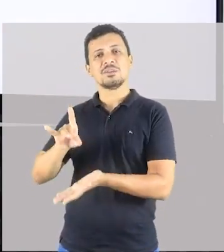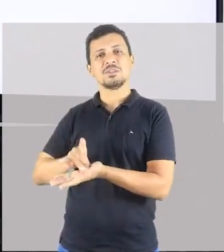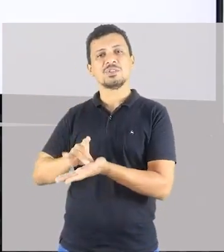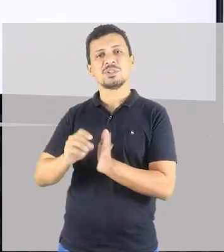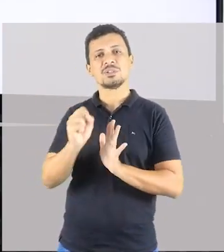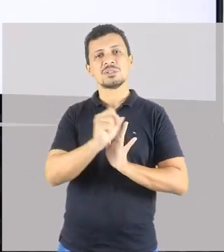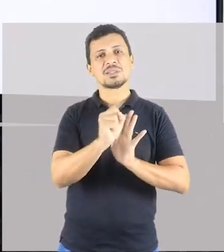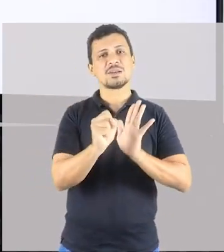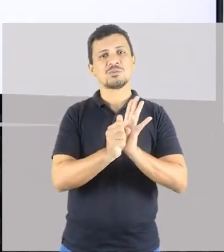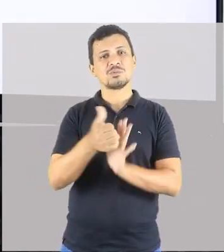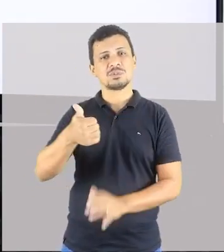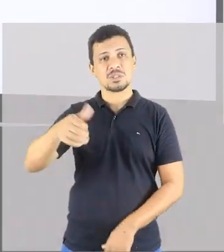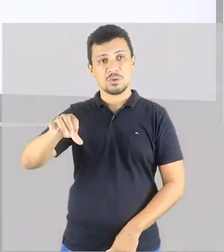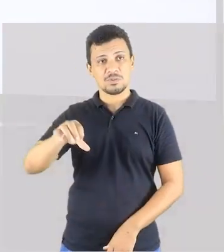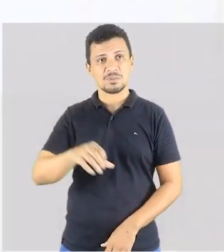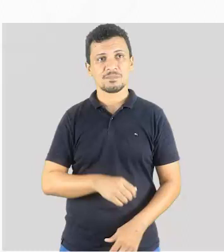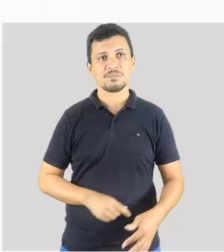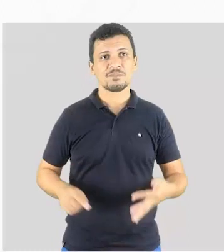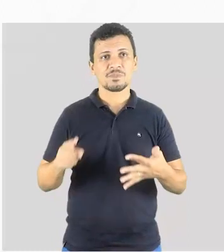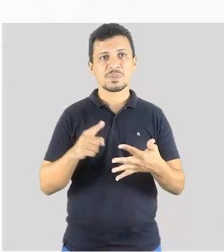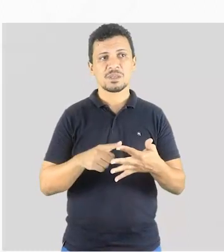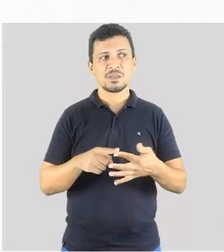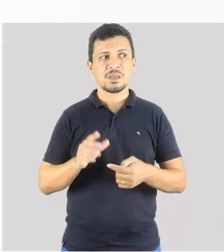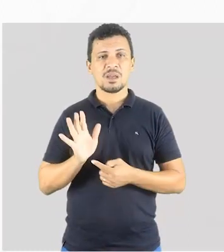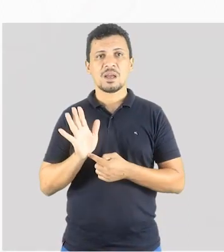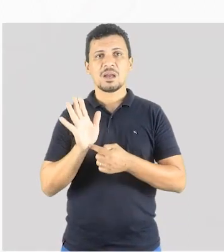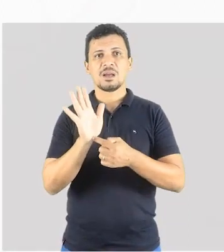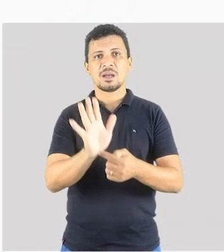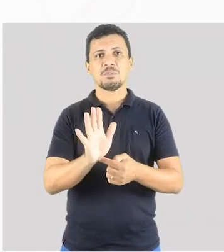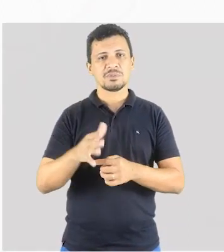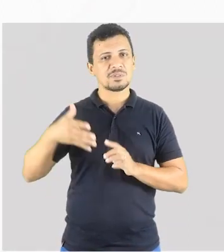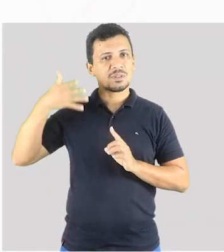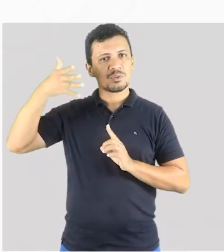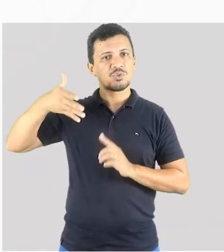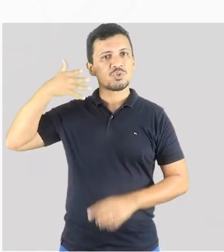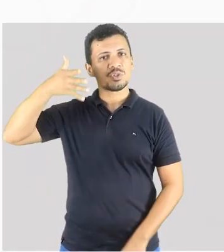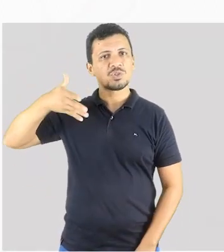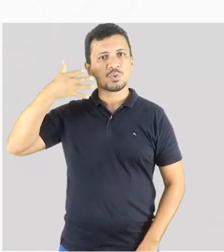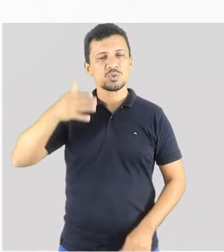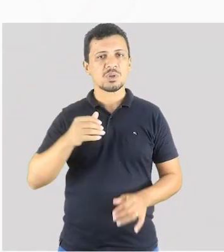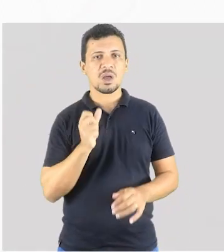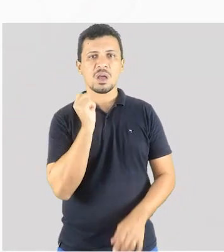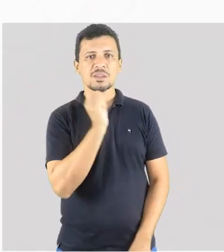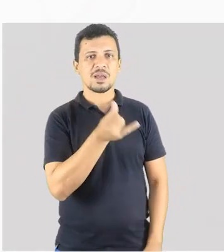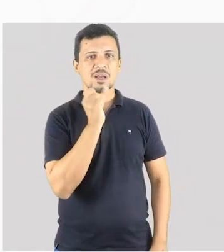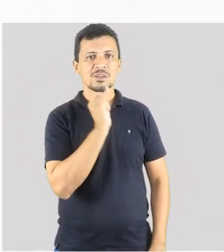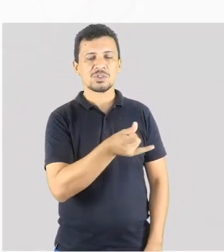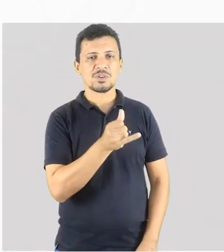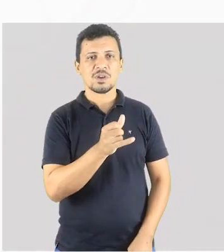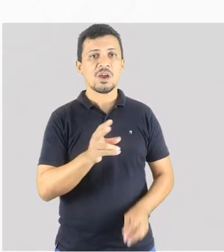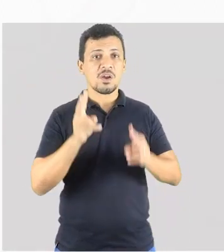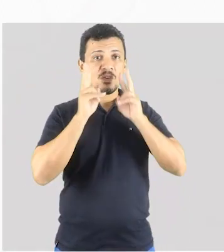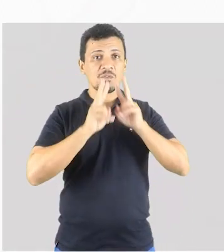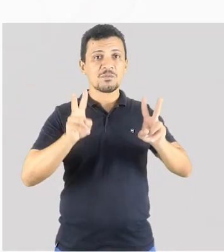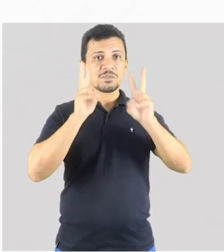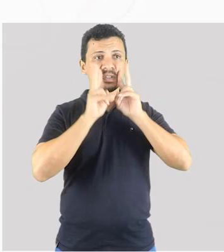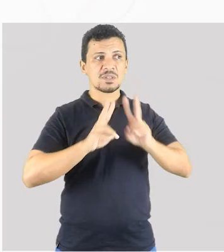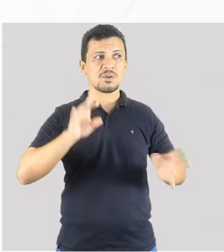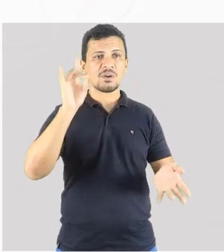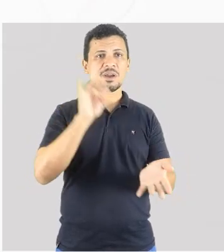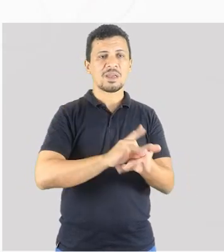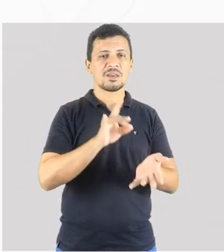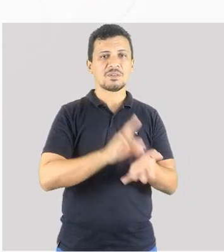XIX. Vamos lá. Apresenta, através do discurso narrativo, uma visão realista e crítica